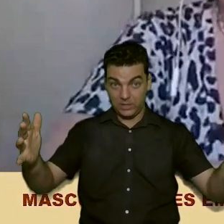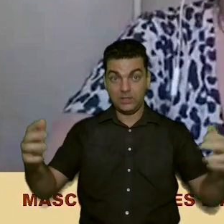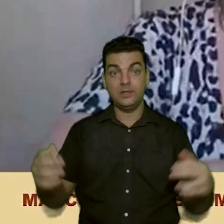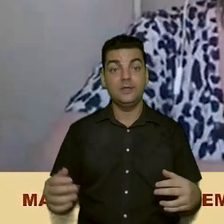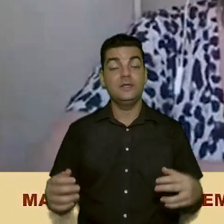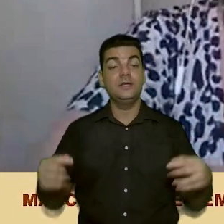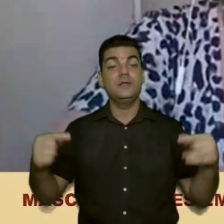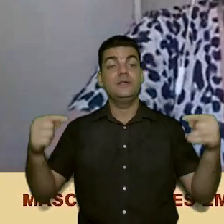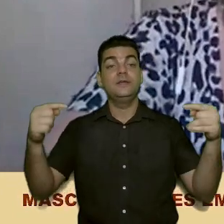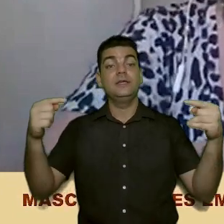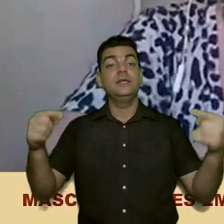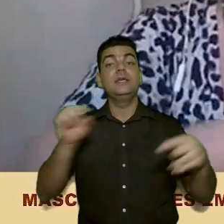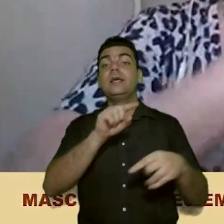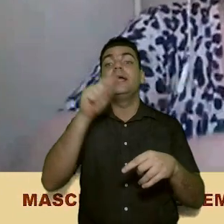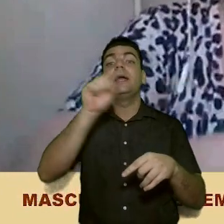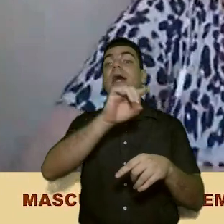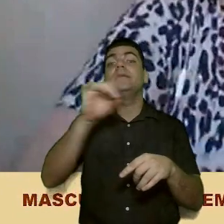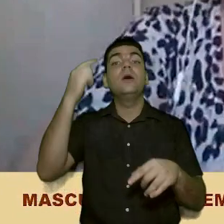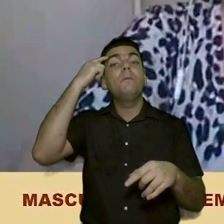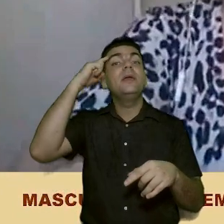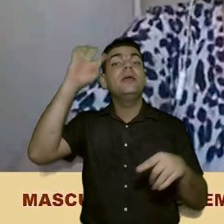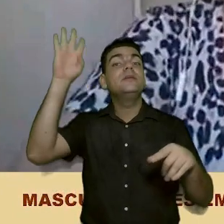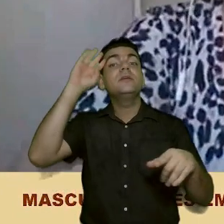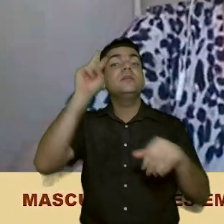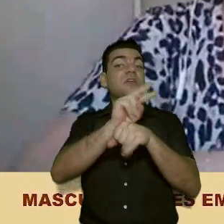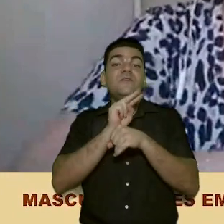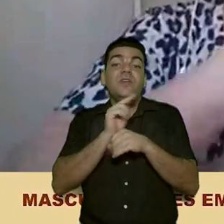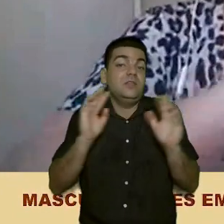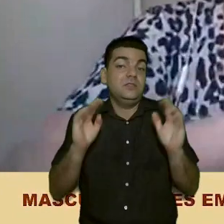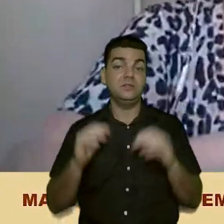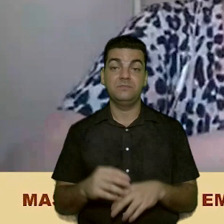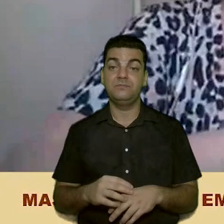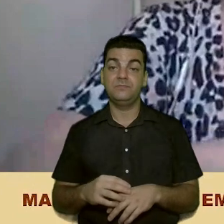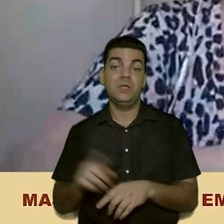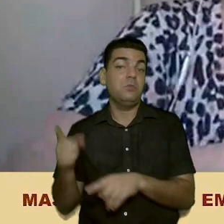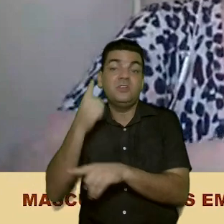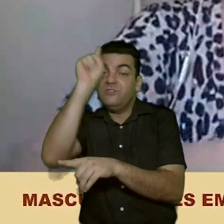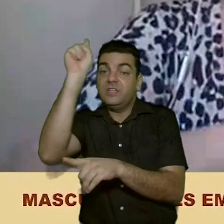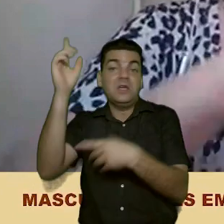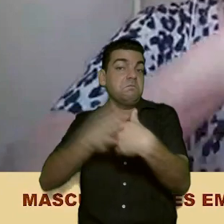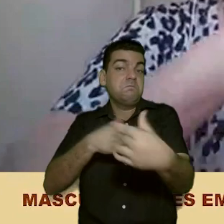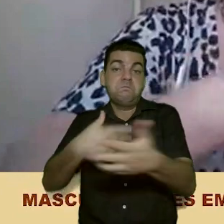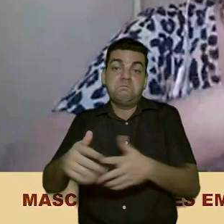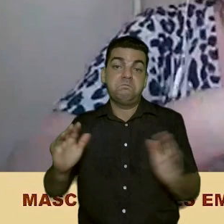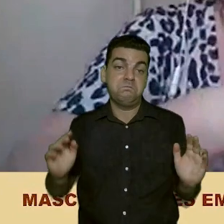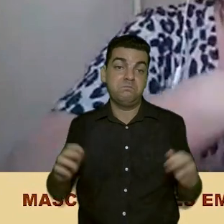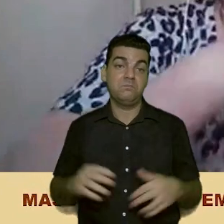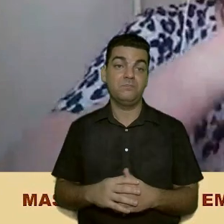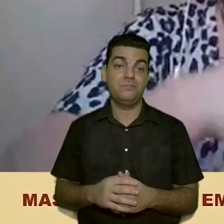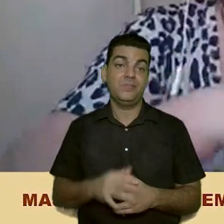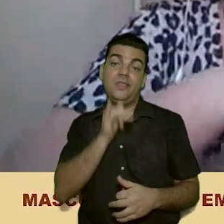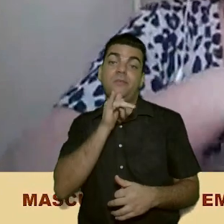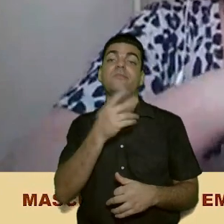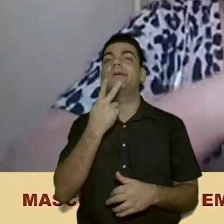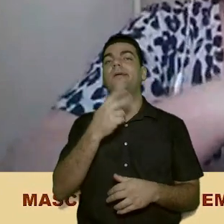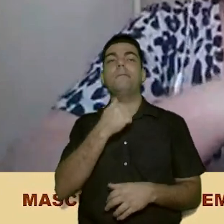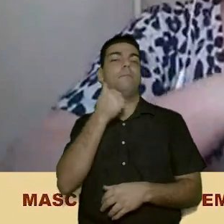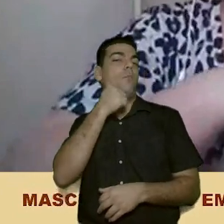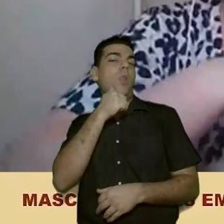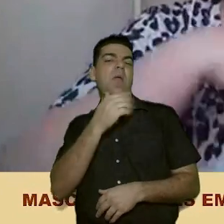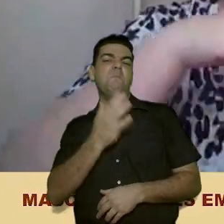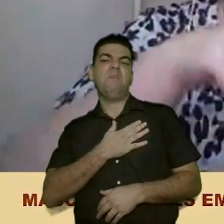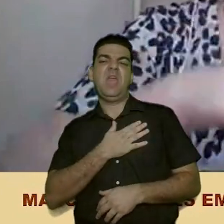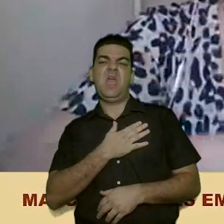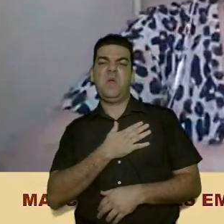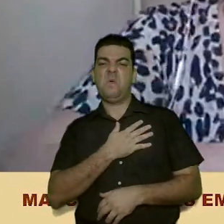tese que tem esse fundamento, né, e que que corrobora algumas ideias muito tortas,